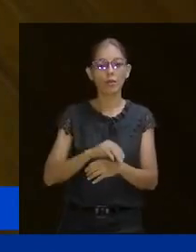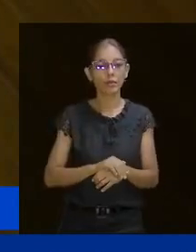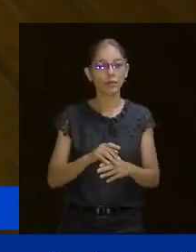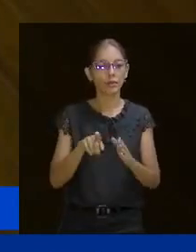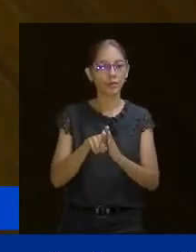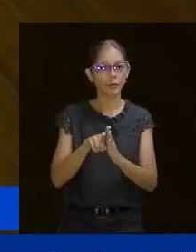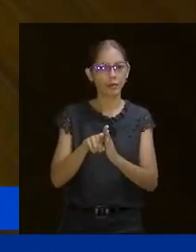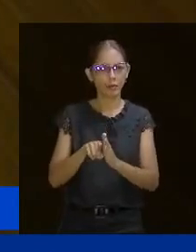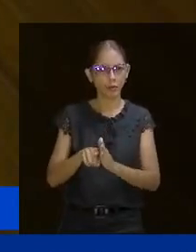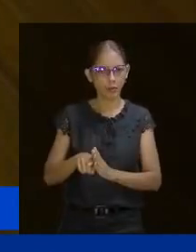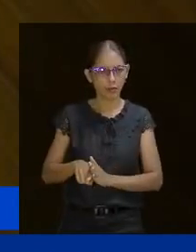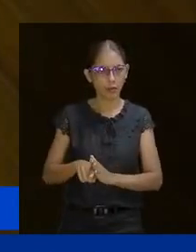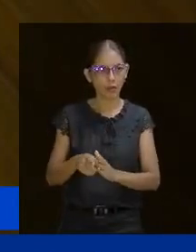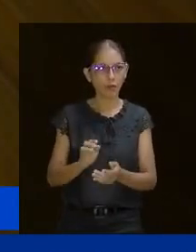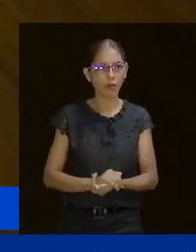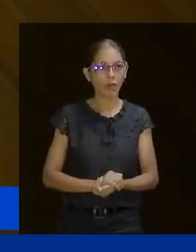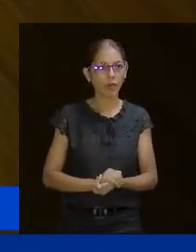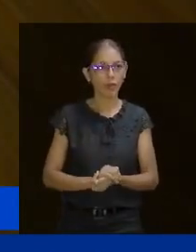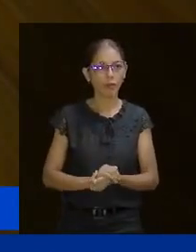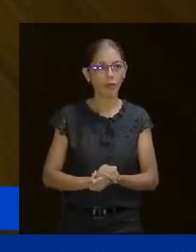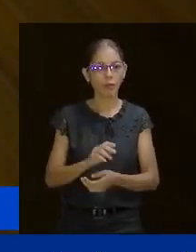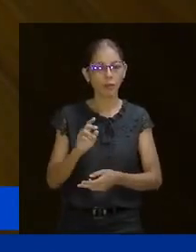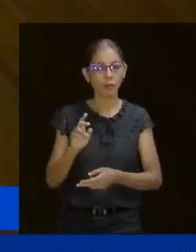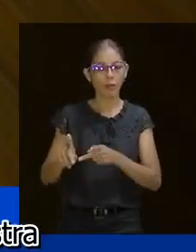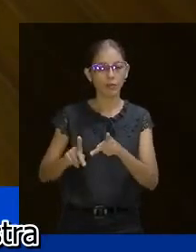sobre populações negras no Amapá,